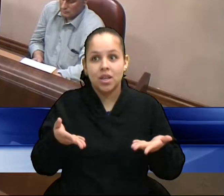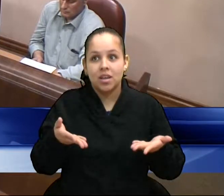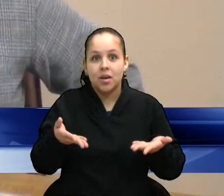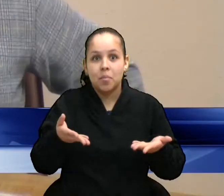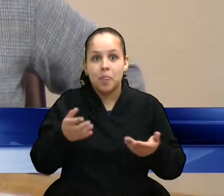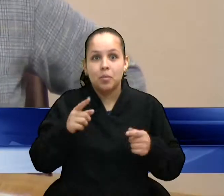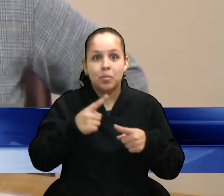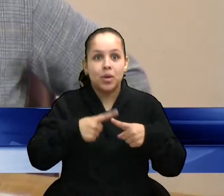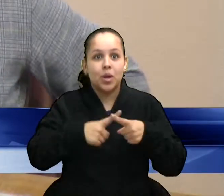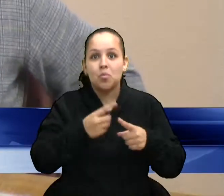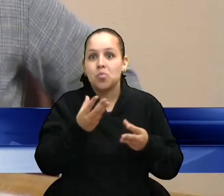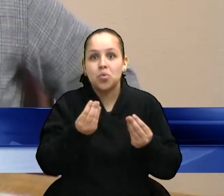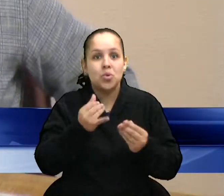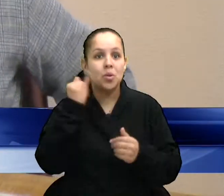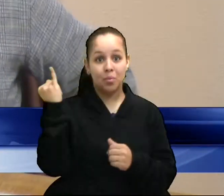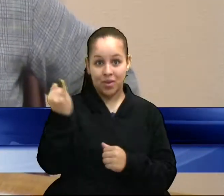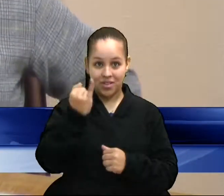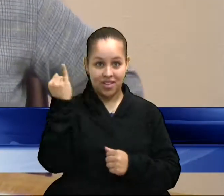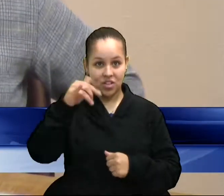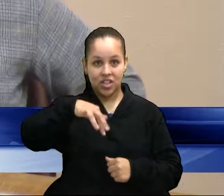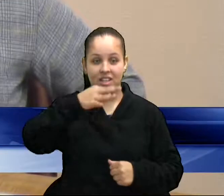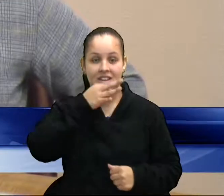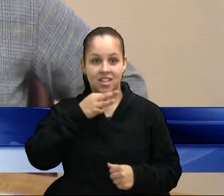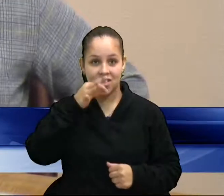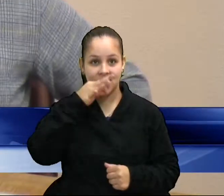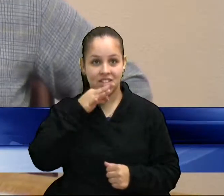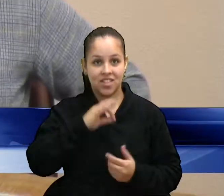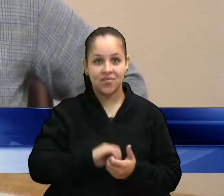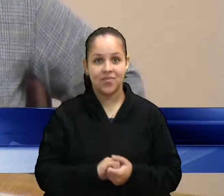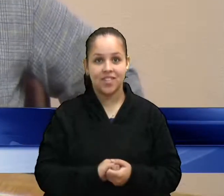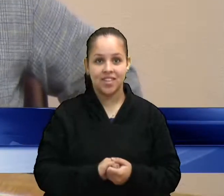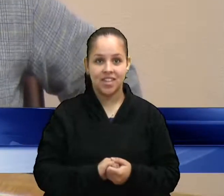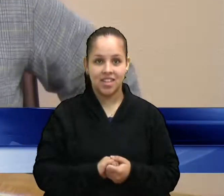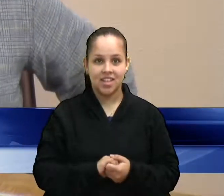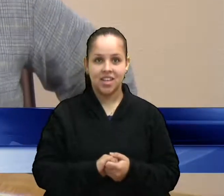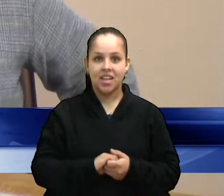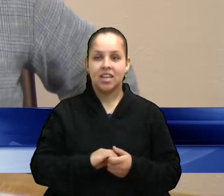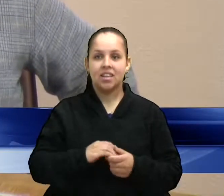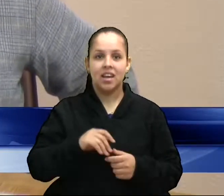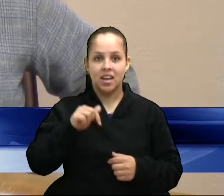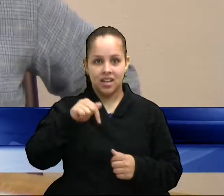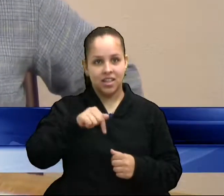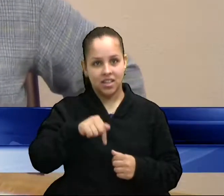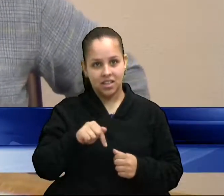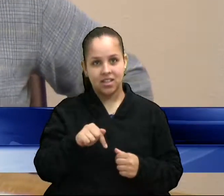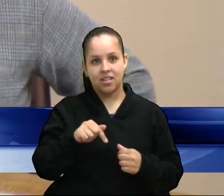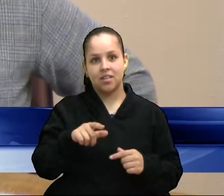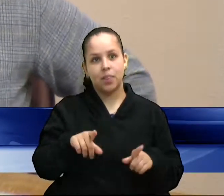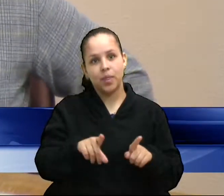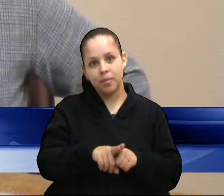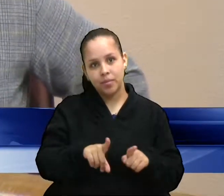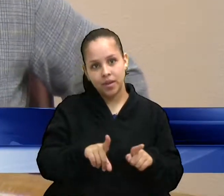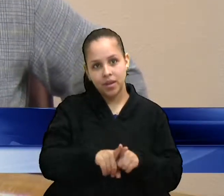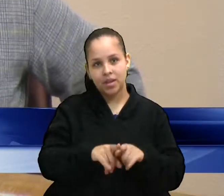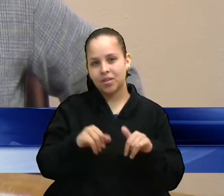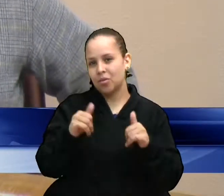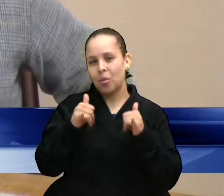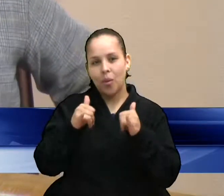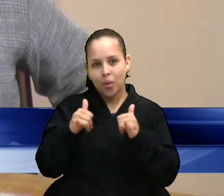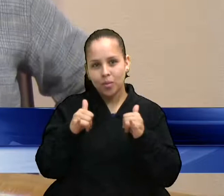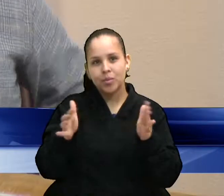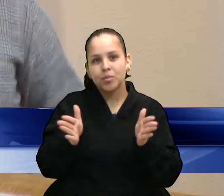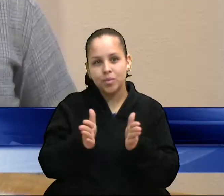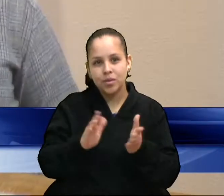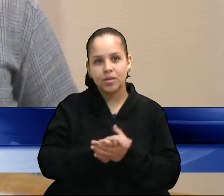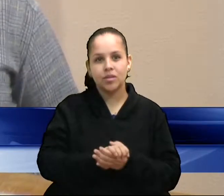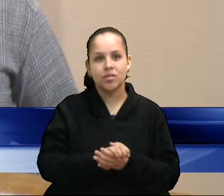urbana de Caxias do Sul, onde que o nosso segmento, que é o fretamento, e também abrange a parte das empresas de turismo, mas